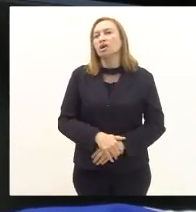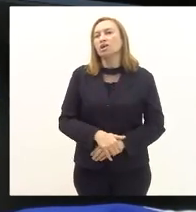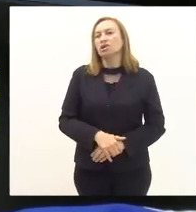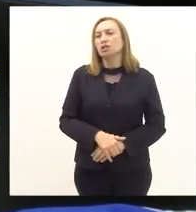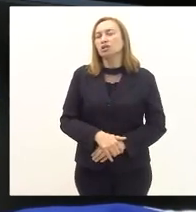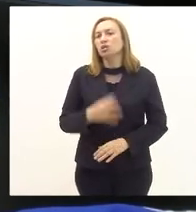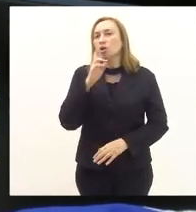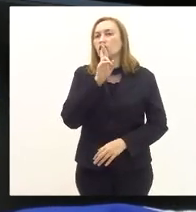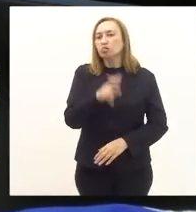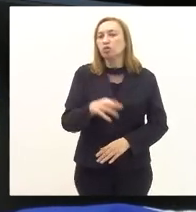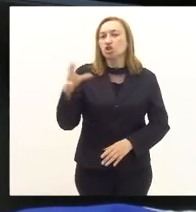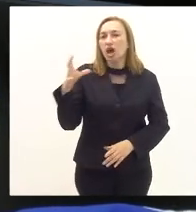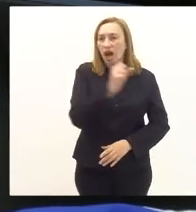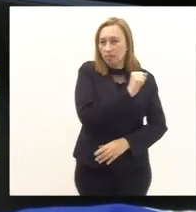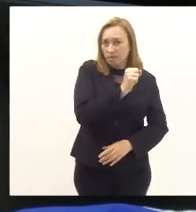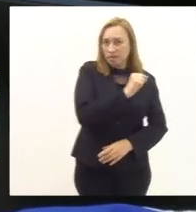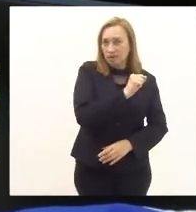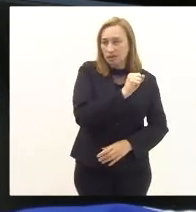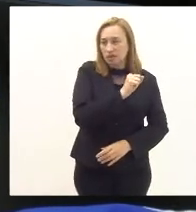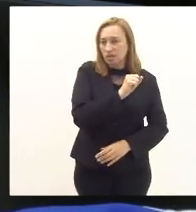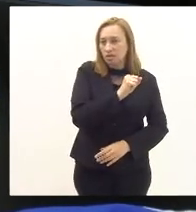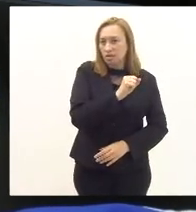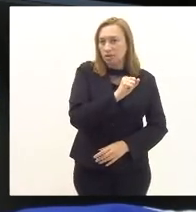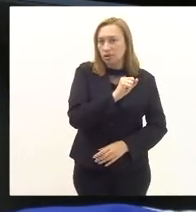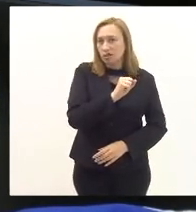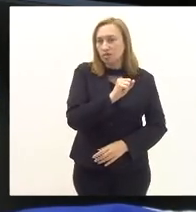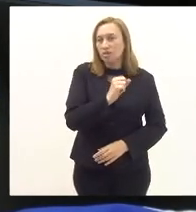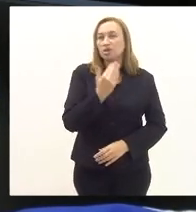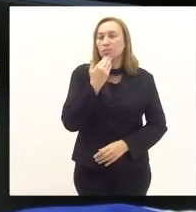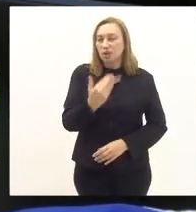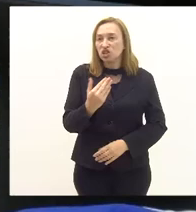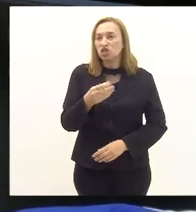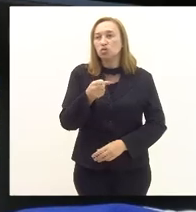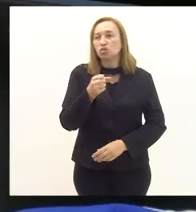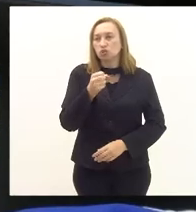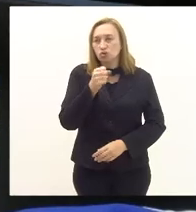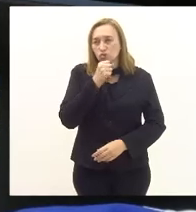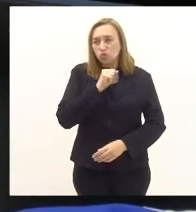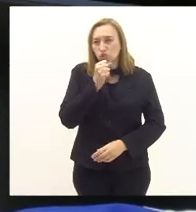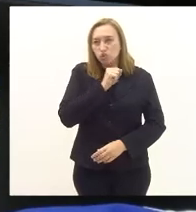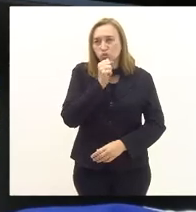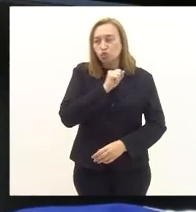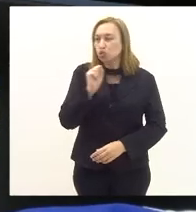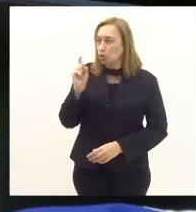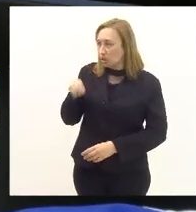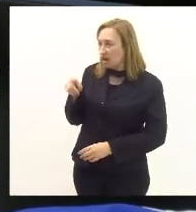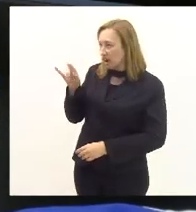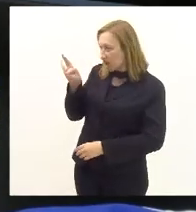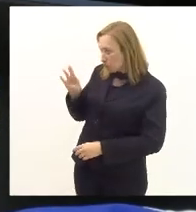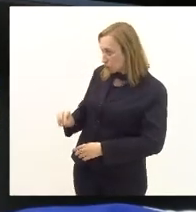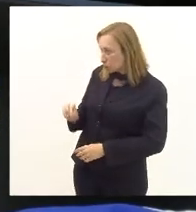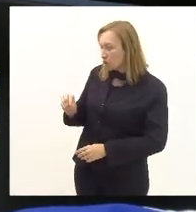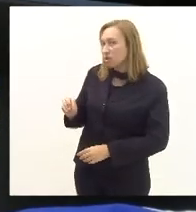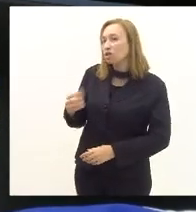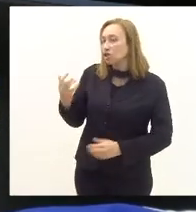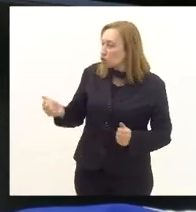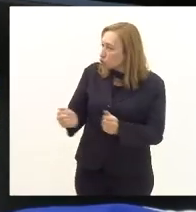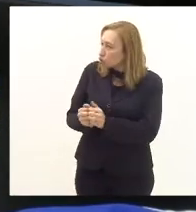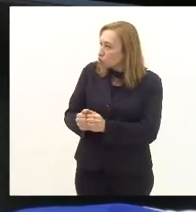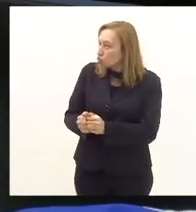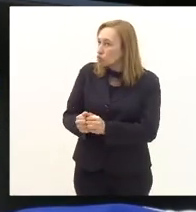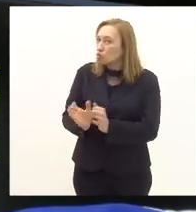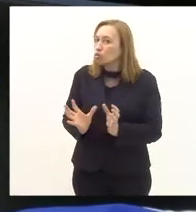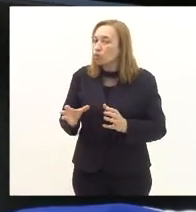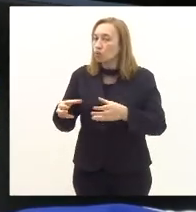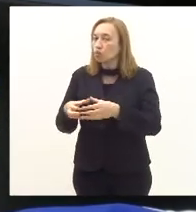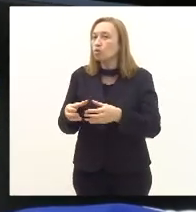uma resposta rápida a esse pedido antigo, né, Cláudio? Para que a gente, junto com esse